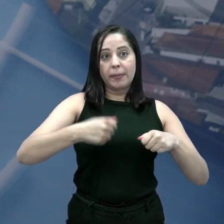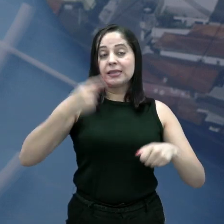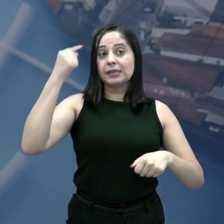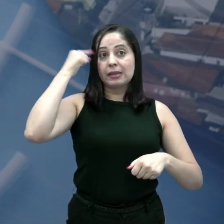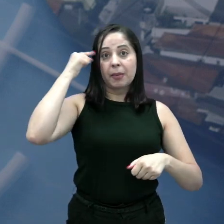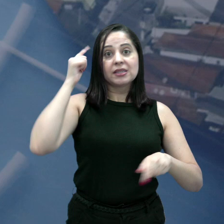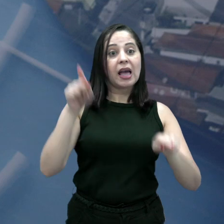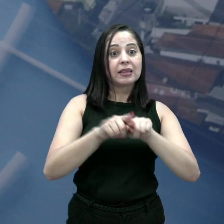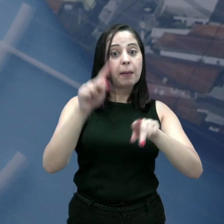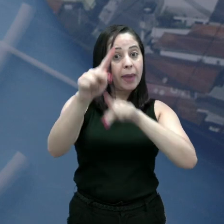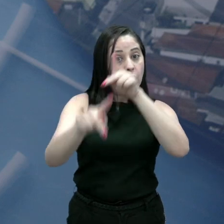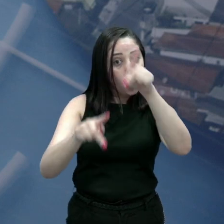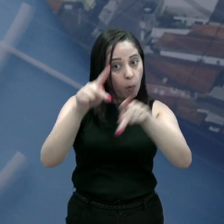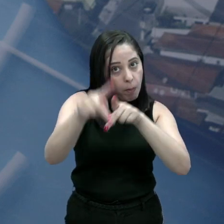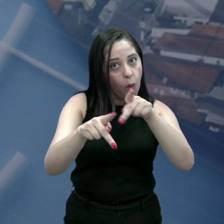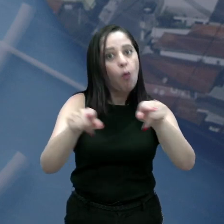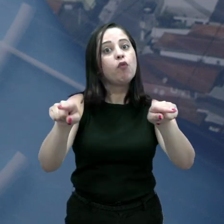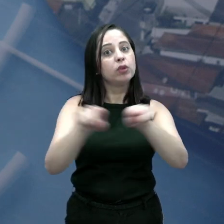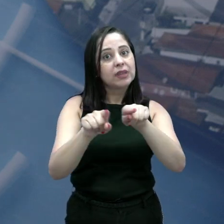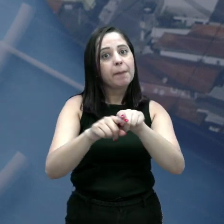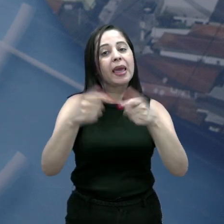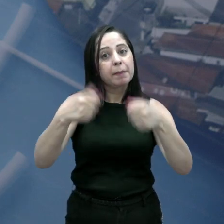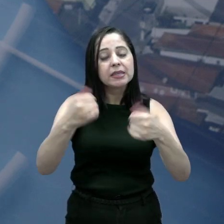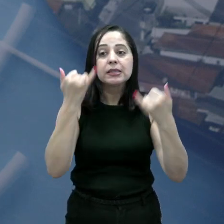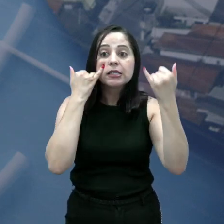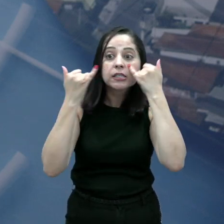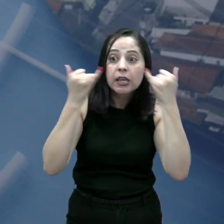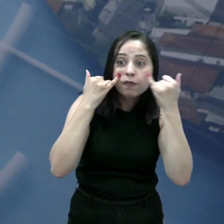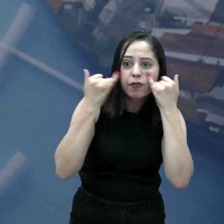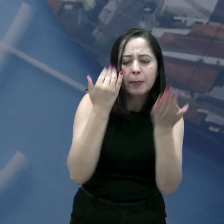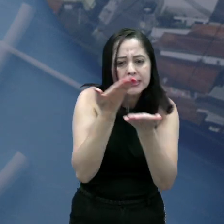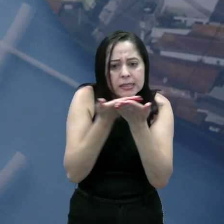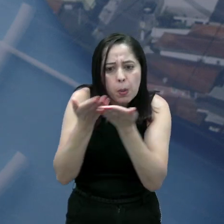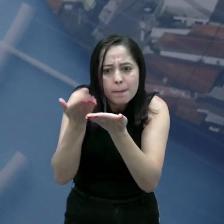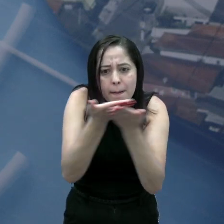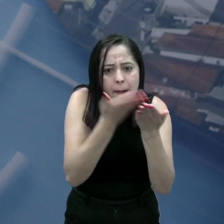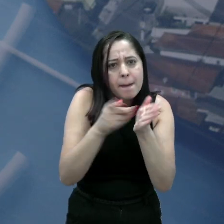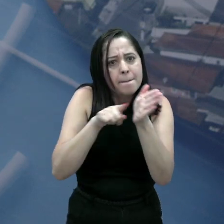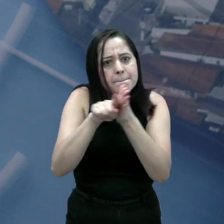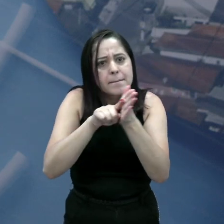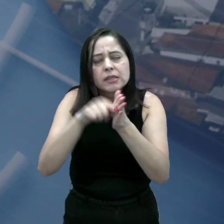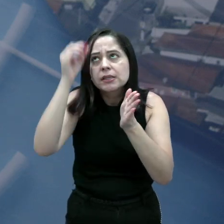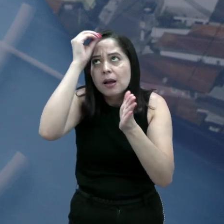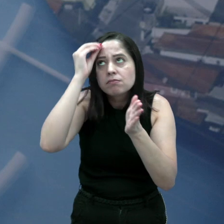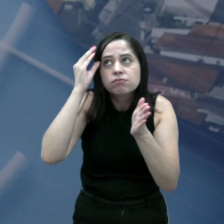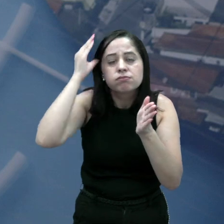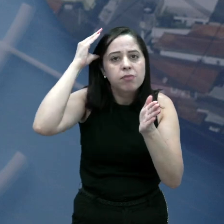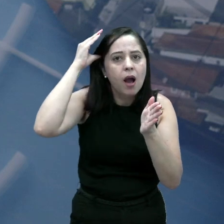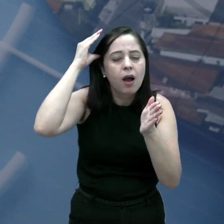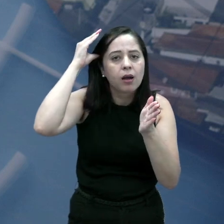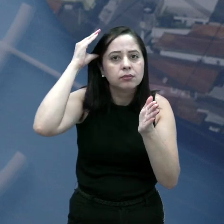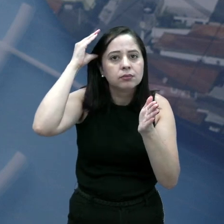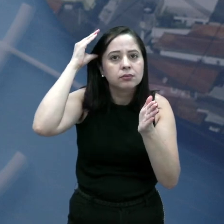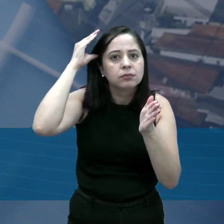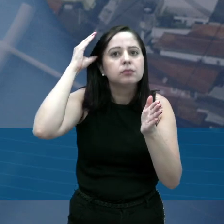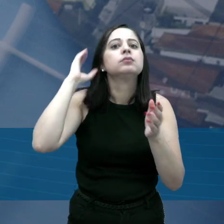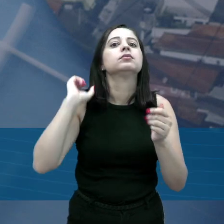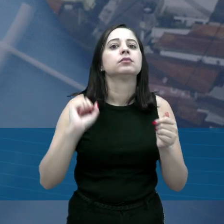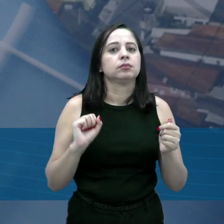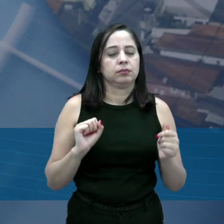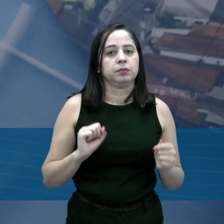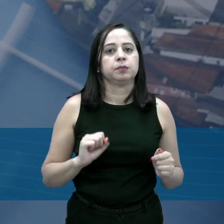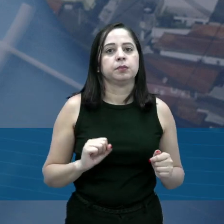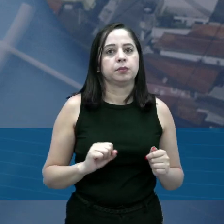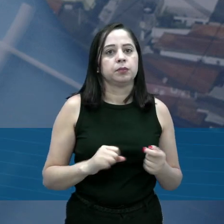né? Vá procurar informação, vá estudar para que a gente não tenha, né, informações